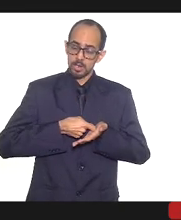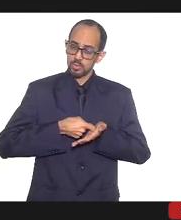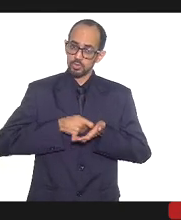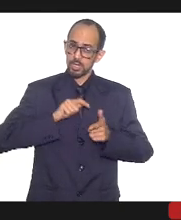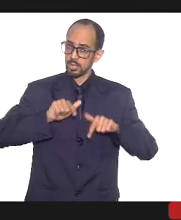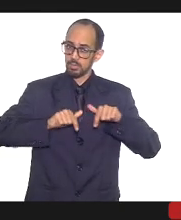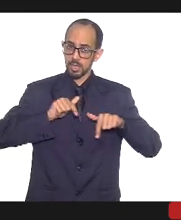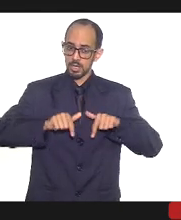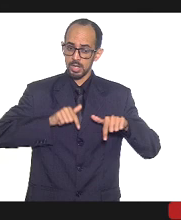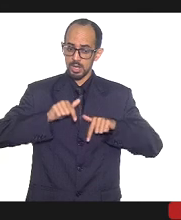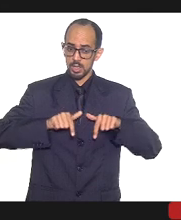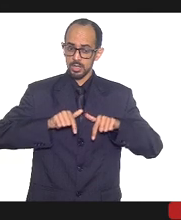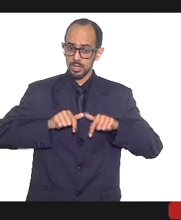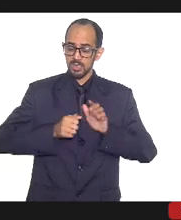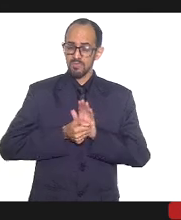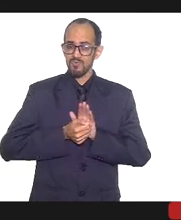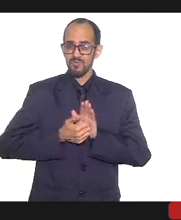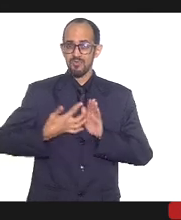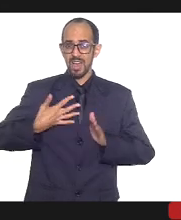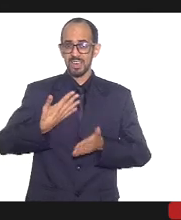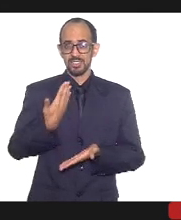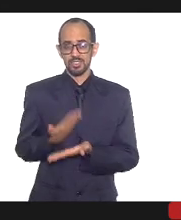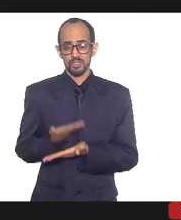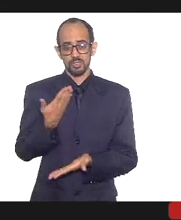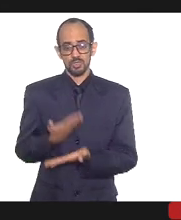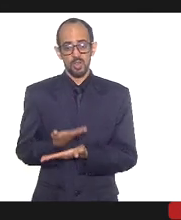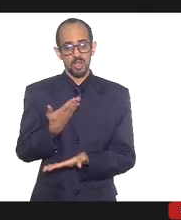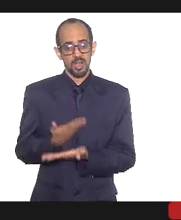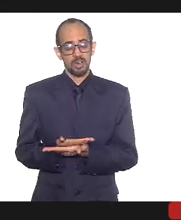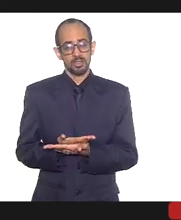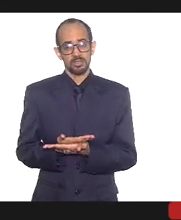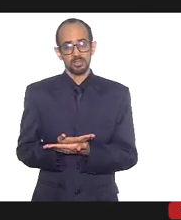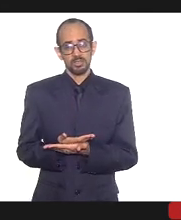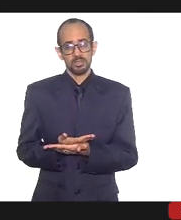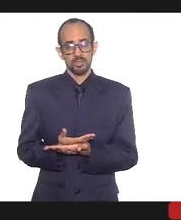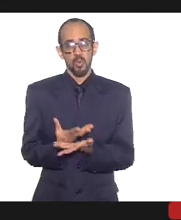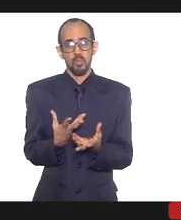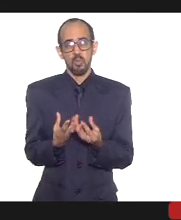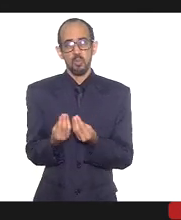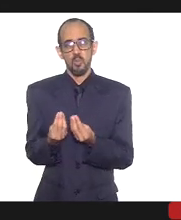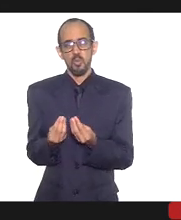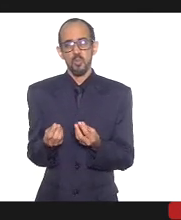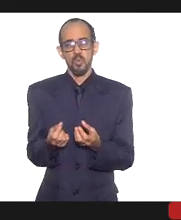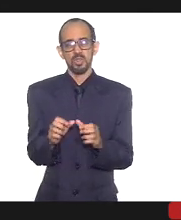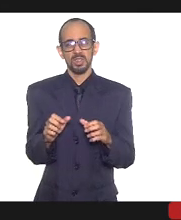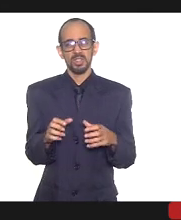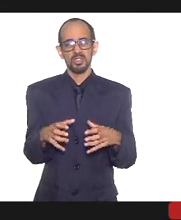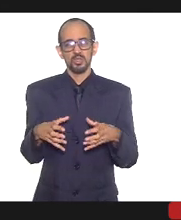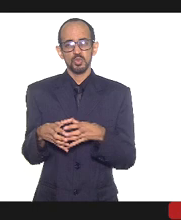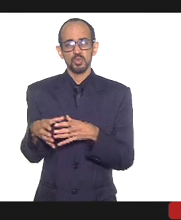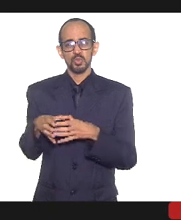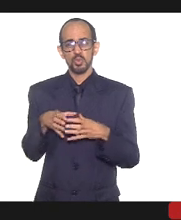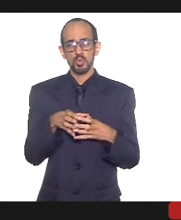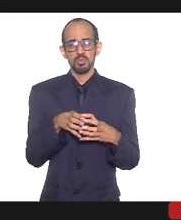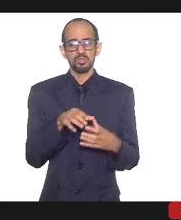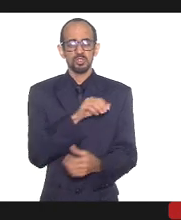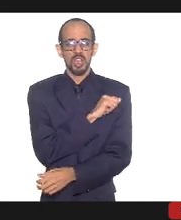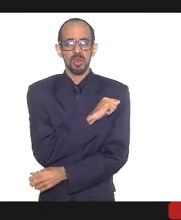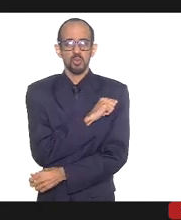trabalhar em várias escolas com muitas turmas, né? E isso